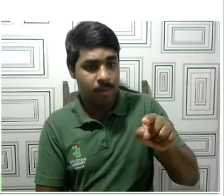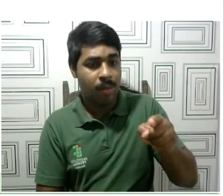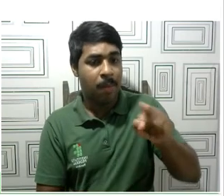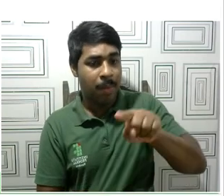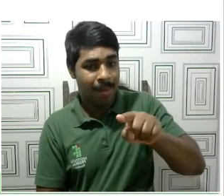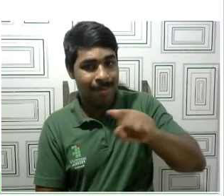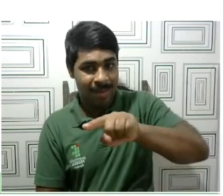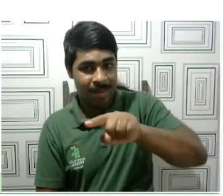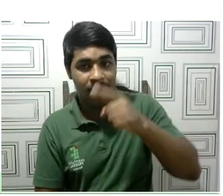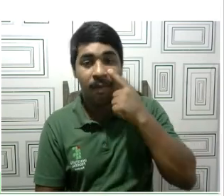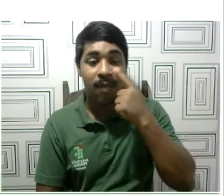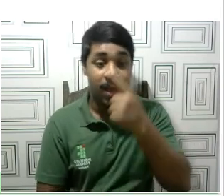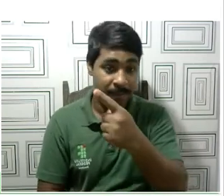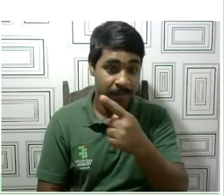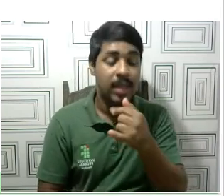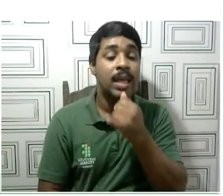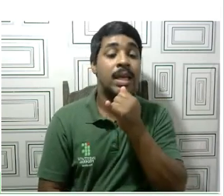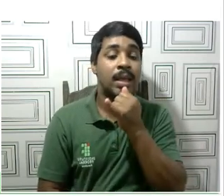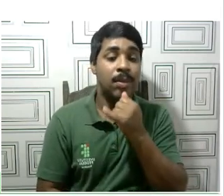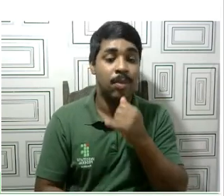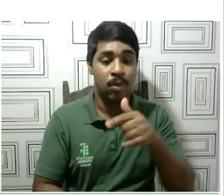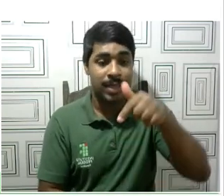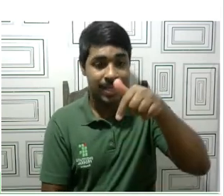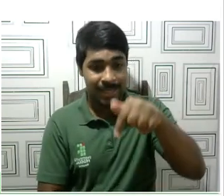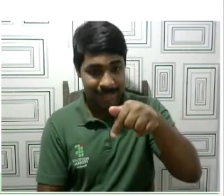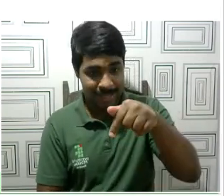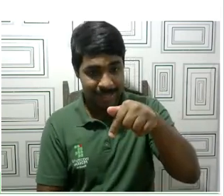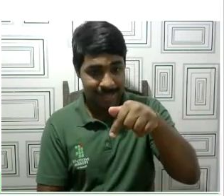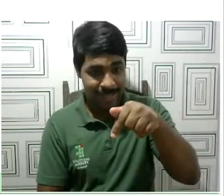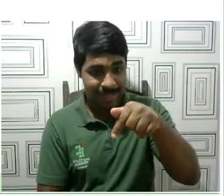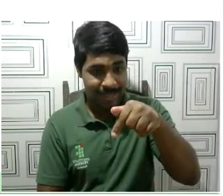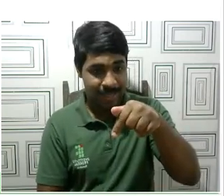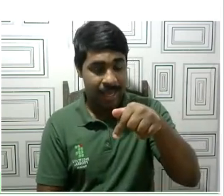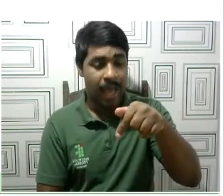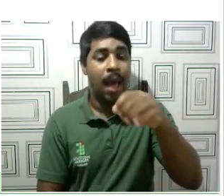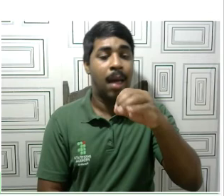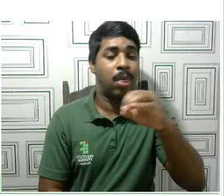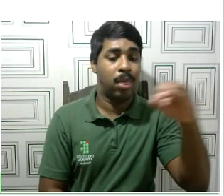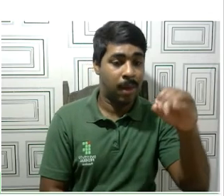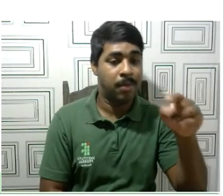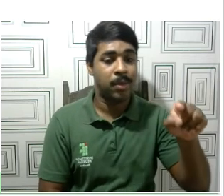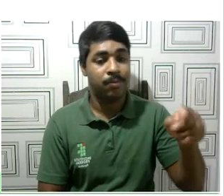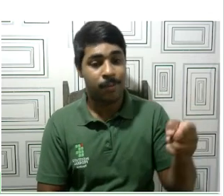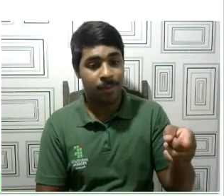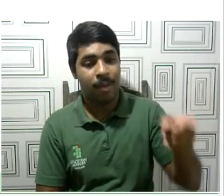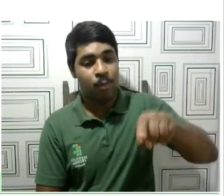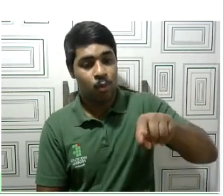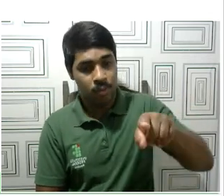70. E 70 ele é maior que 10. Você sempre tem que parar a vírgula num número que seja menor que 10.